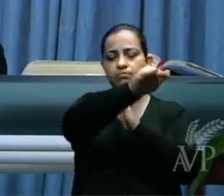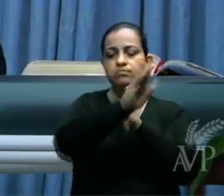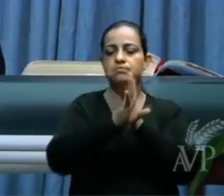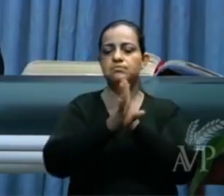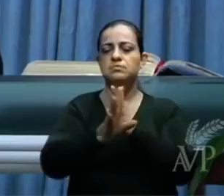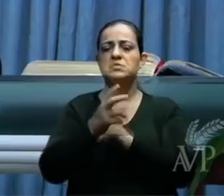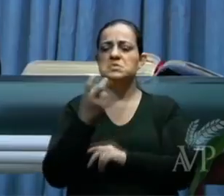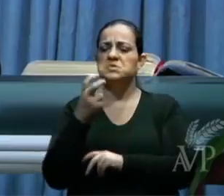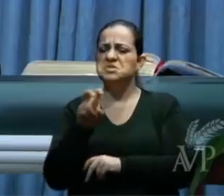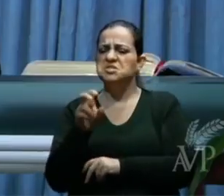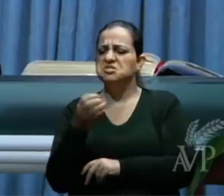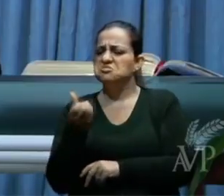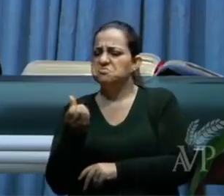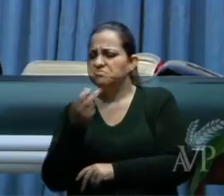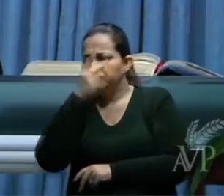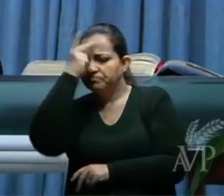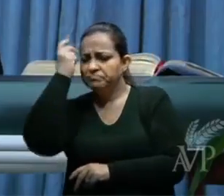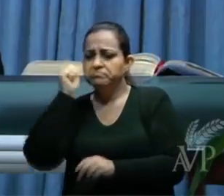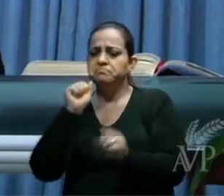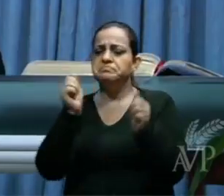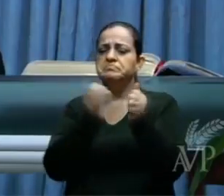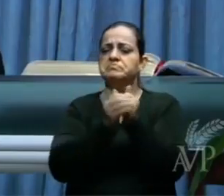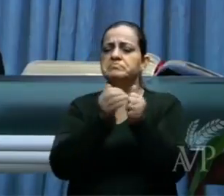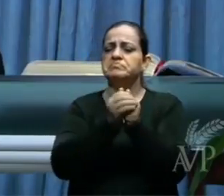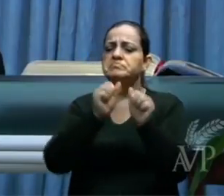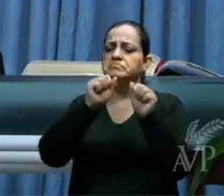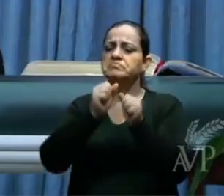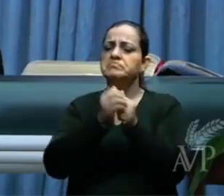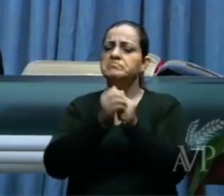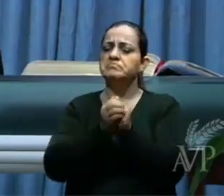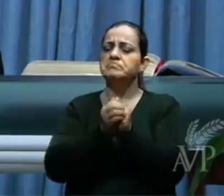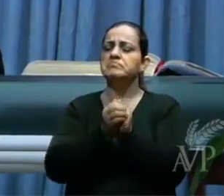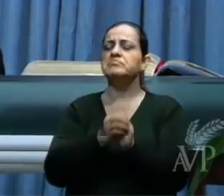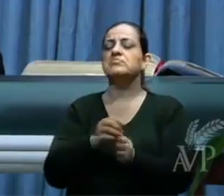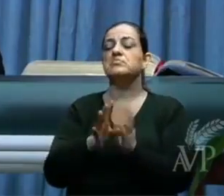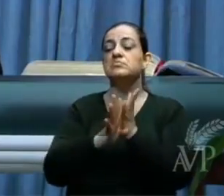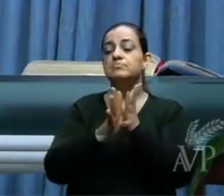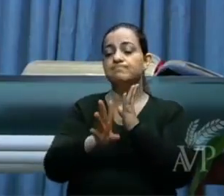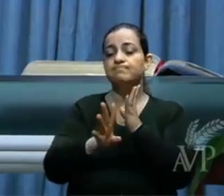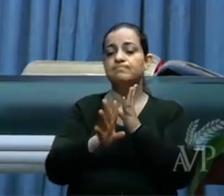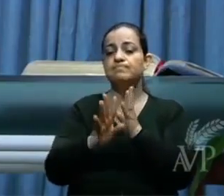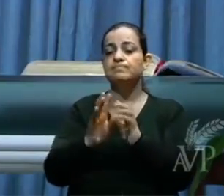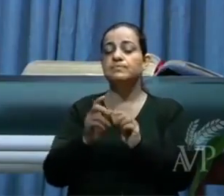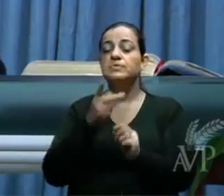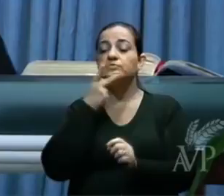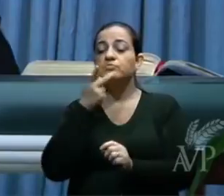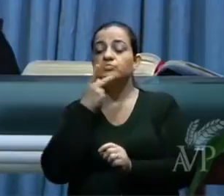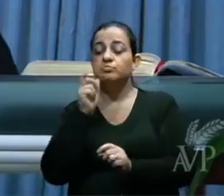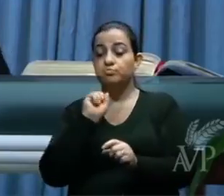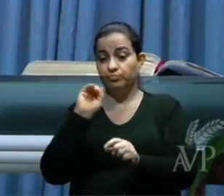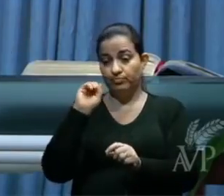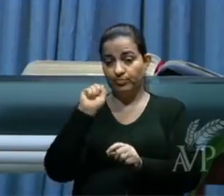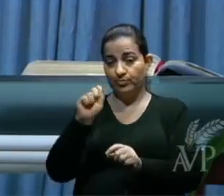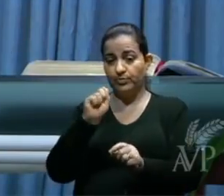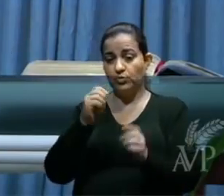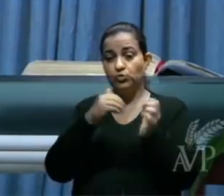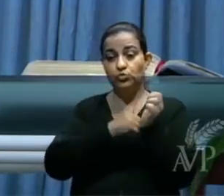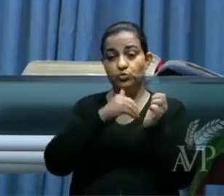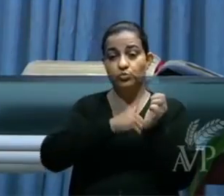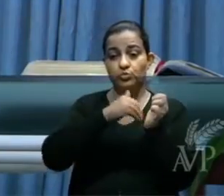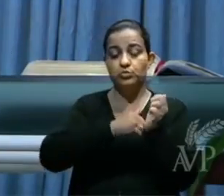56 pessoas melhorou por eles o que revelando os segredos